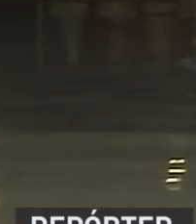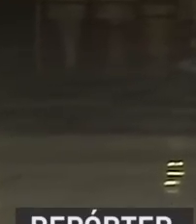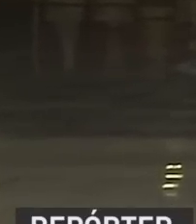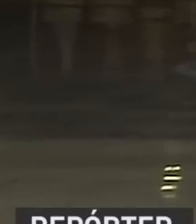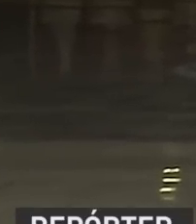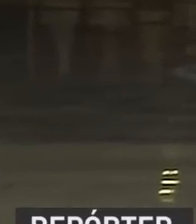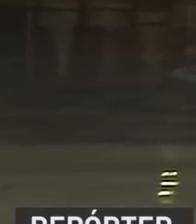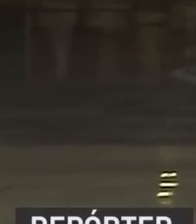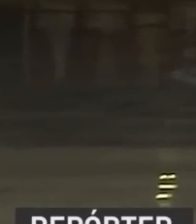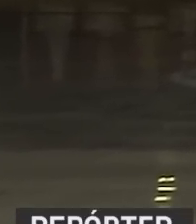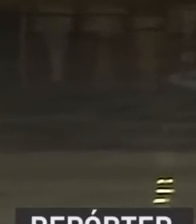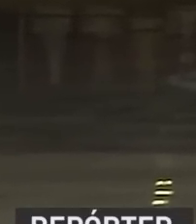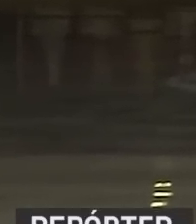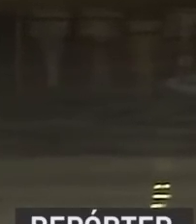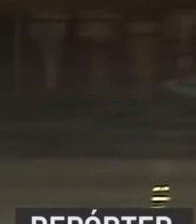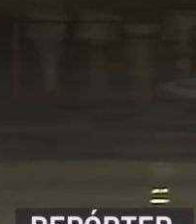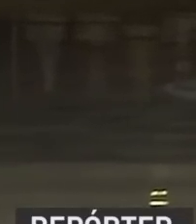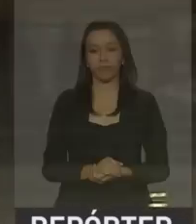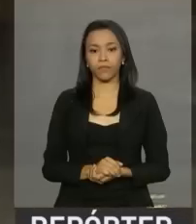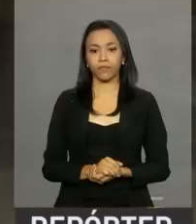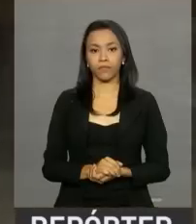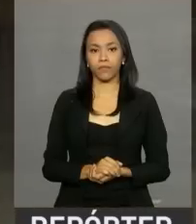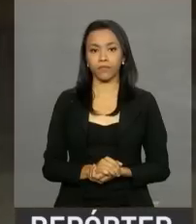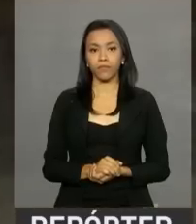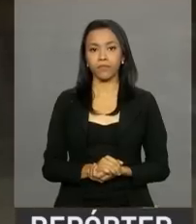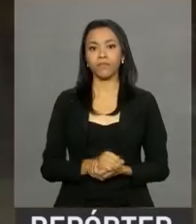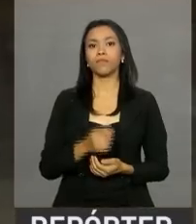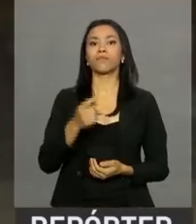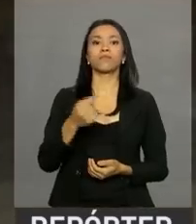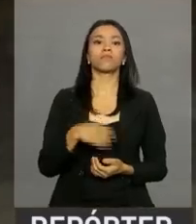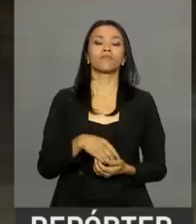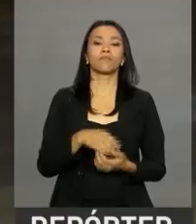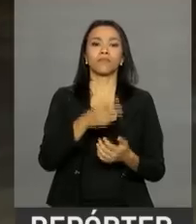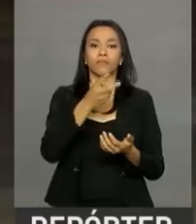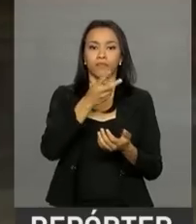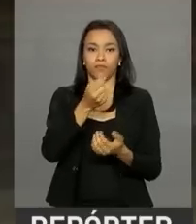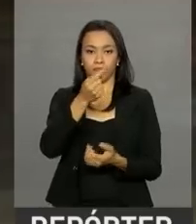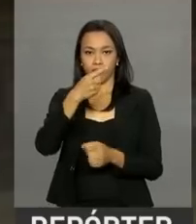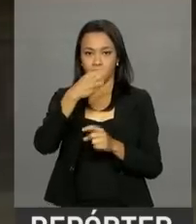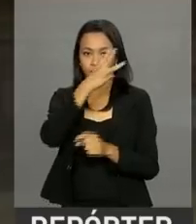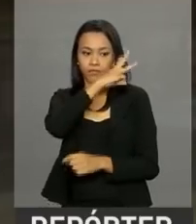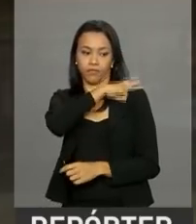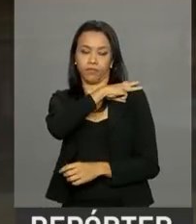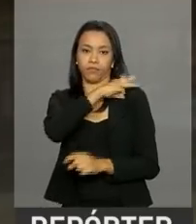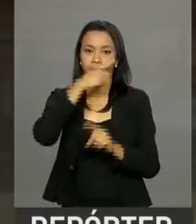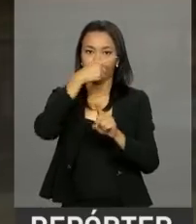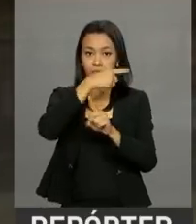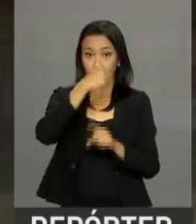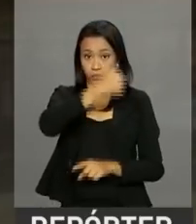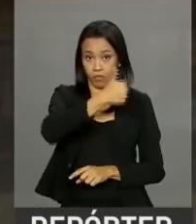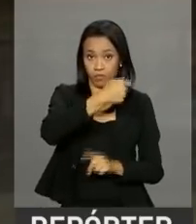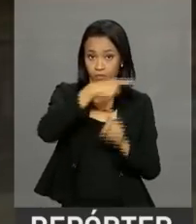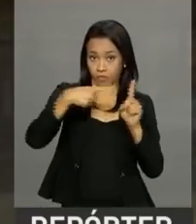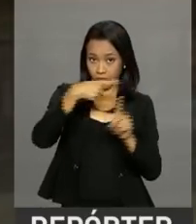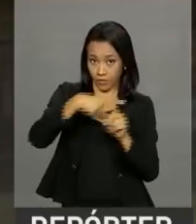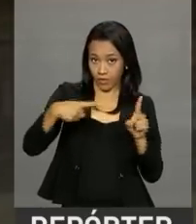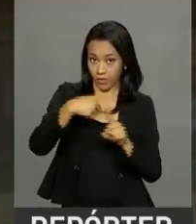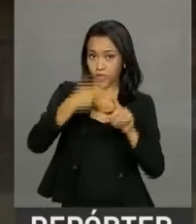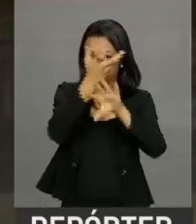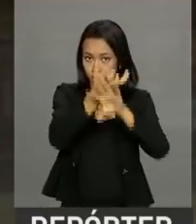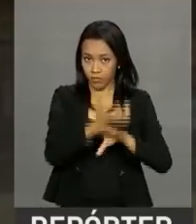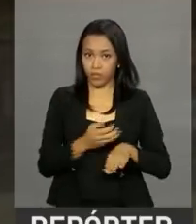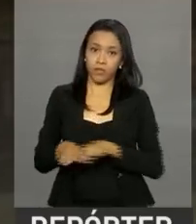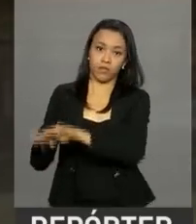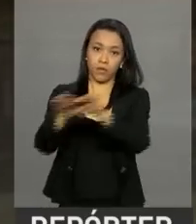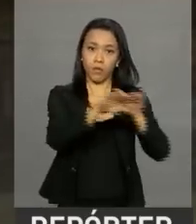os estudantes vão receber o mesmo conteúdo do primeiro ano até a metade do segundo ano do ensino médio. A partir daí, o aluno vai poder escolher